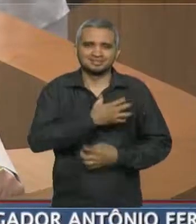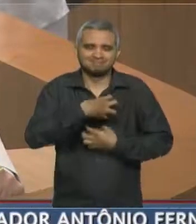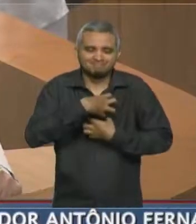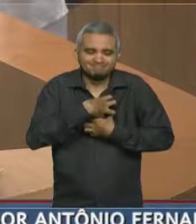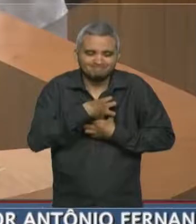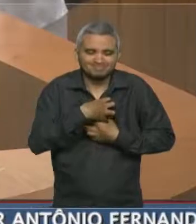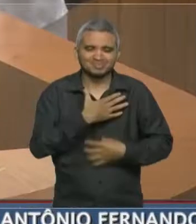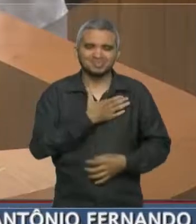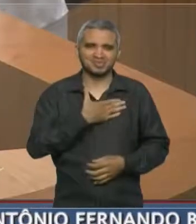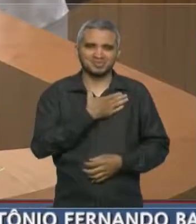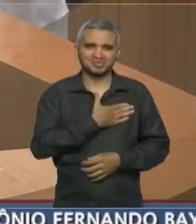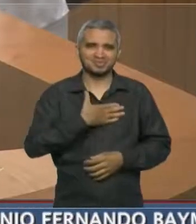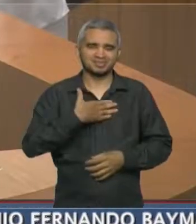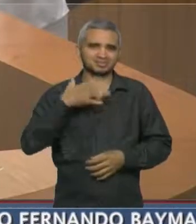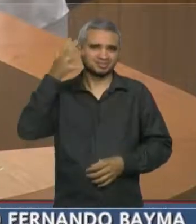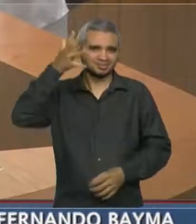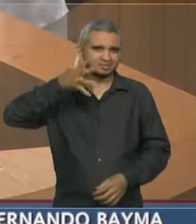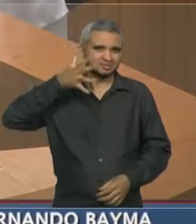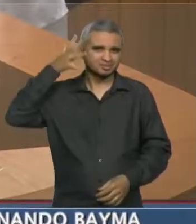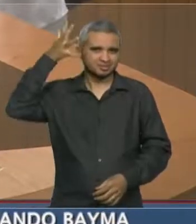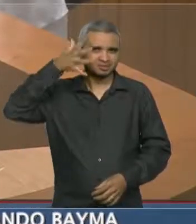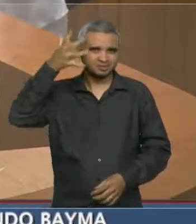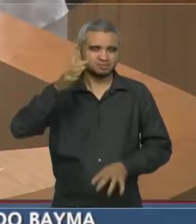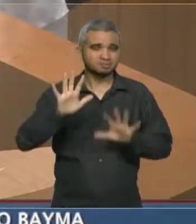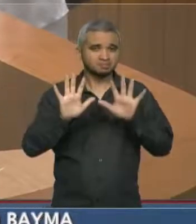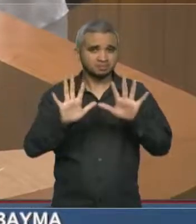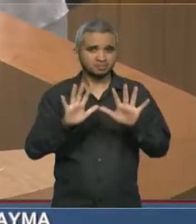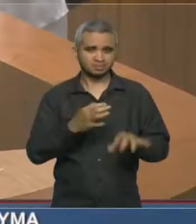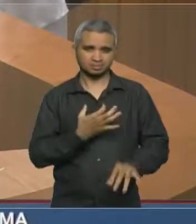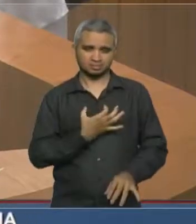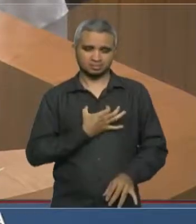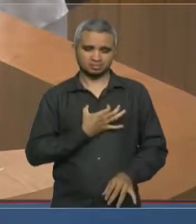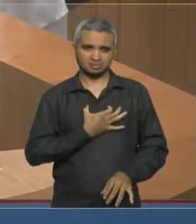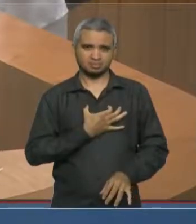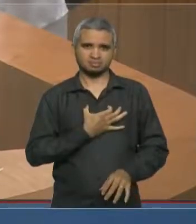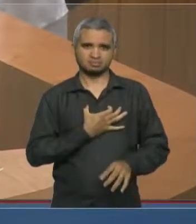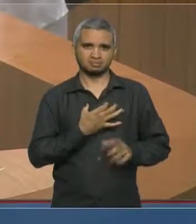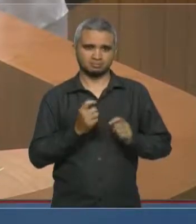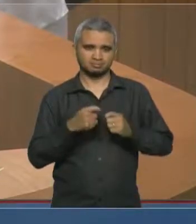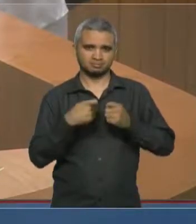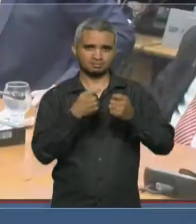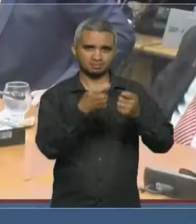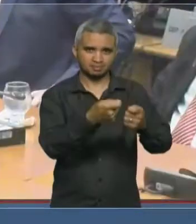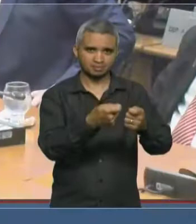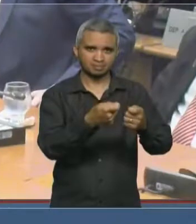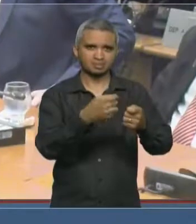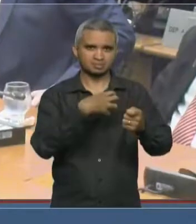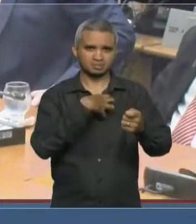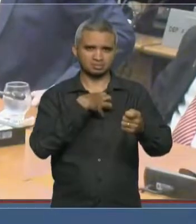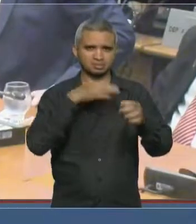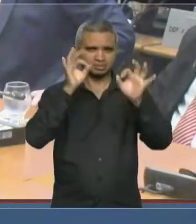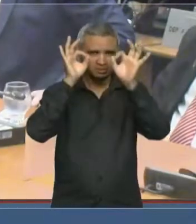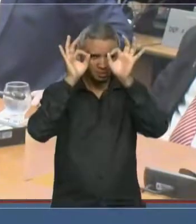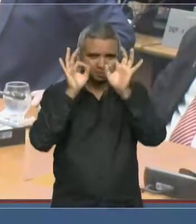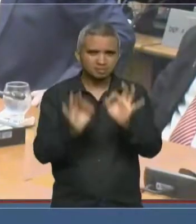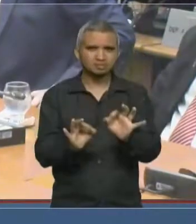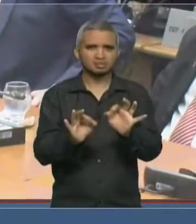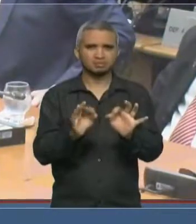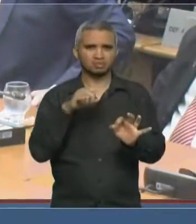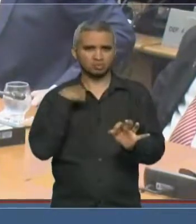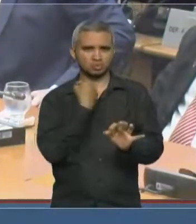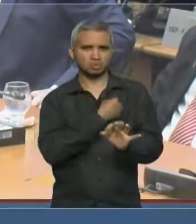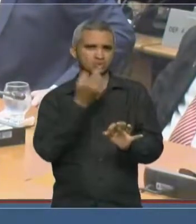Mas esta medalha, doutor Baima, o senhor tem a certeza que é uma medalha que nós